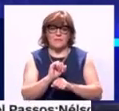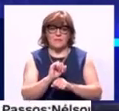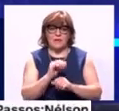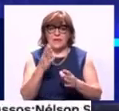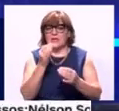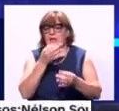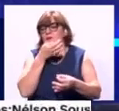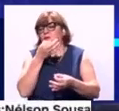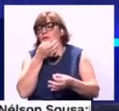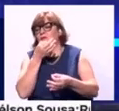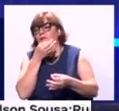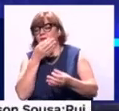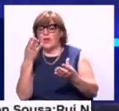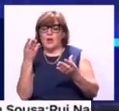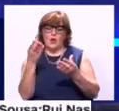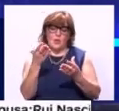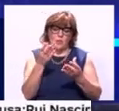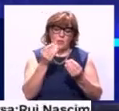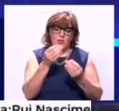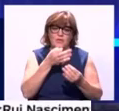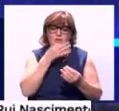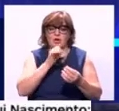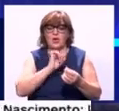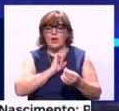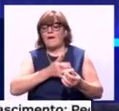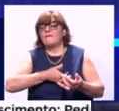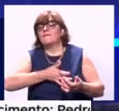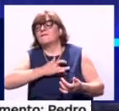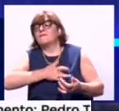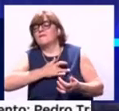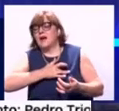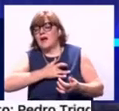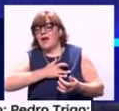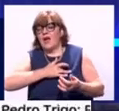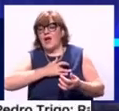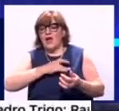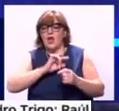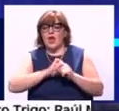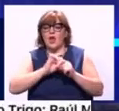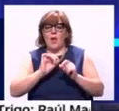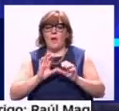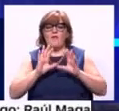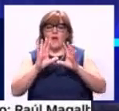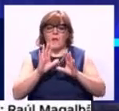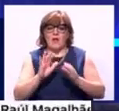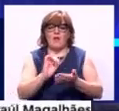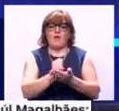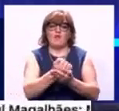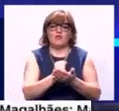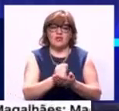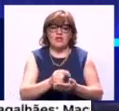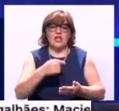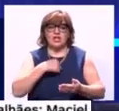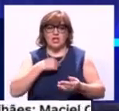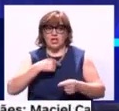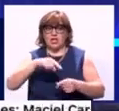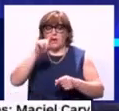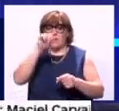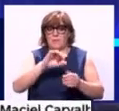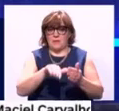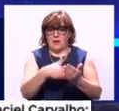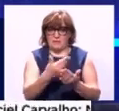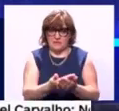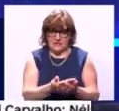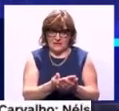portanto se fala e muita gente ama, os nossos esportistas amam, o voleibol, o nome futsal, fomos nós os primeiros a